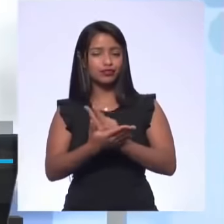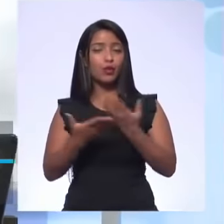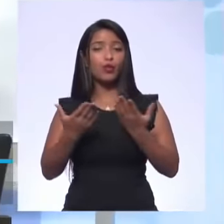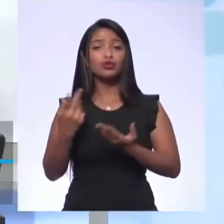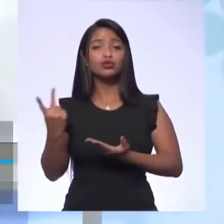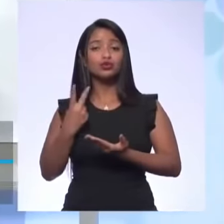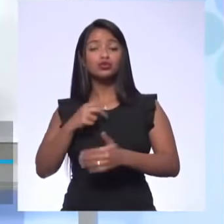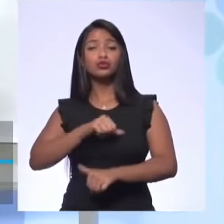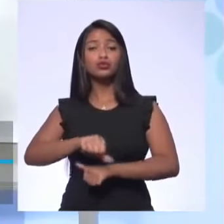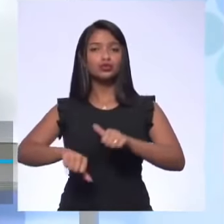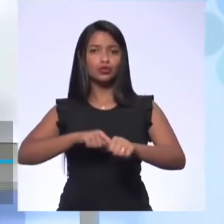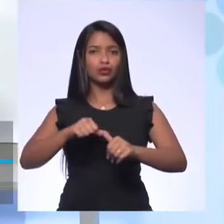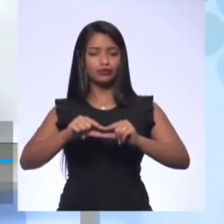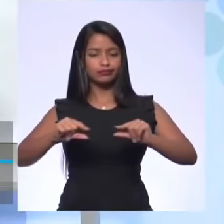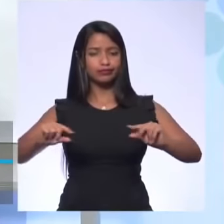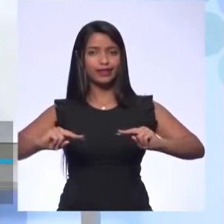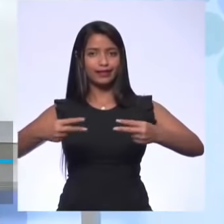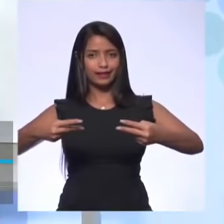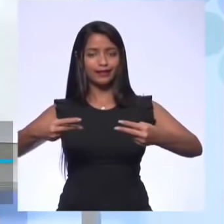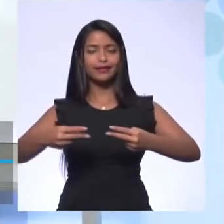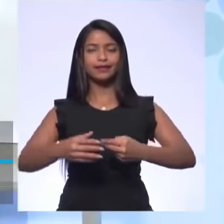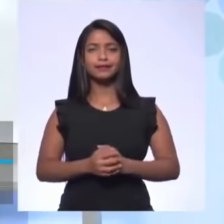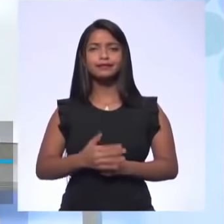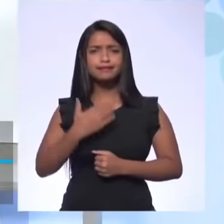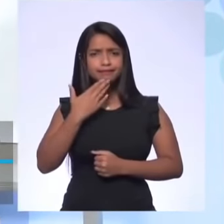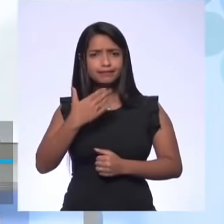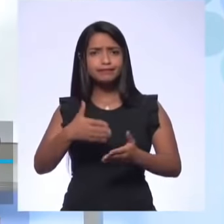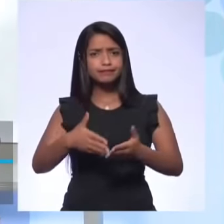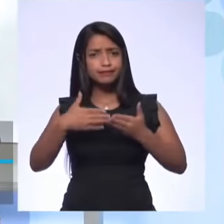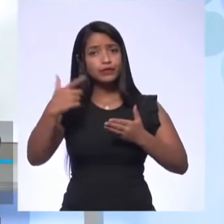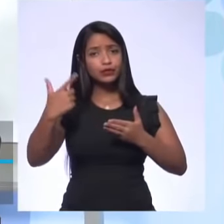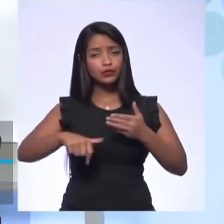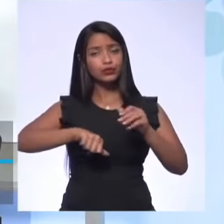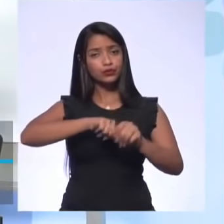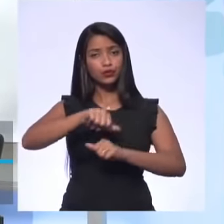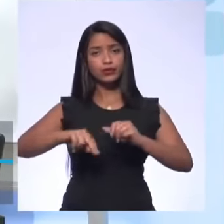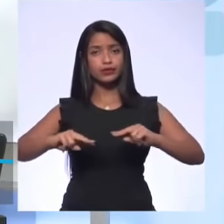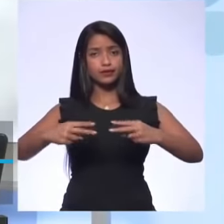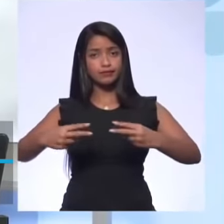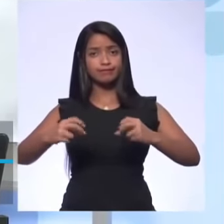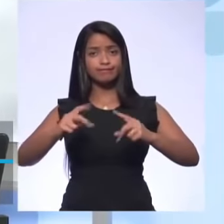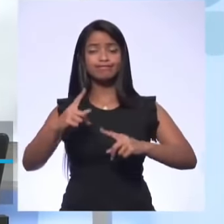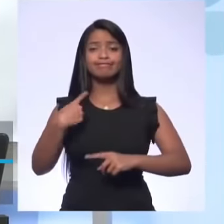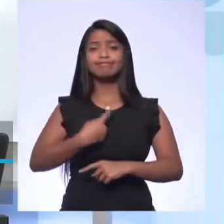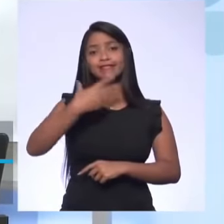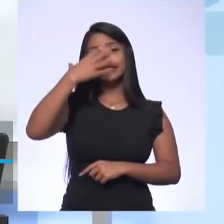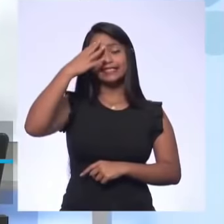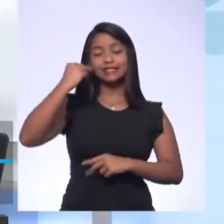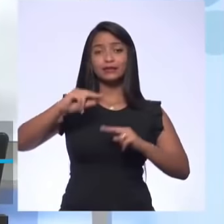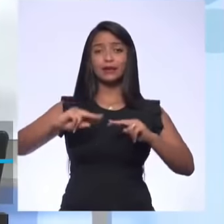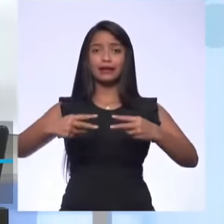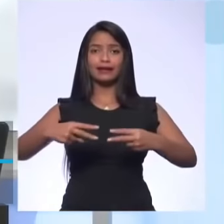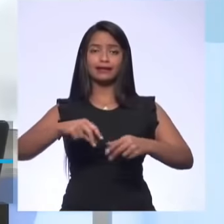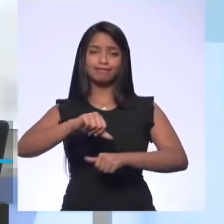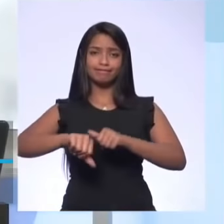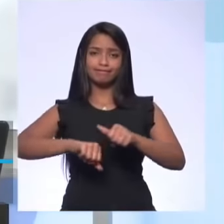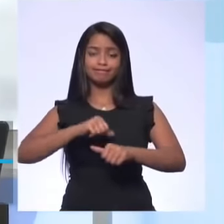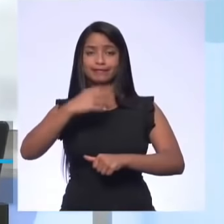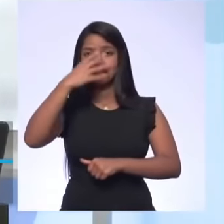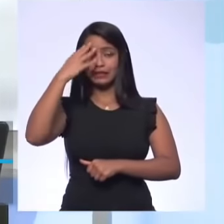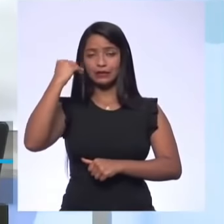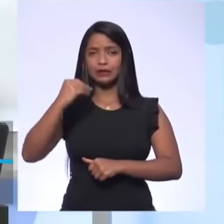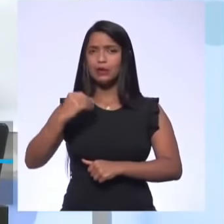até pedir depois para trocar o link, né, Marcos? Que a gente acabou nem trocando o link do jogo, né? Tá.